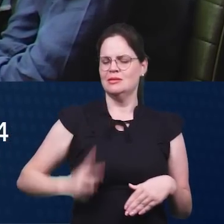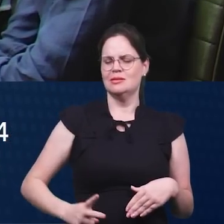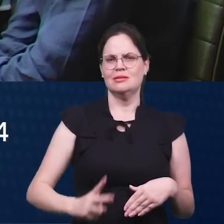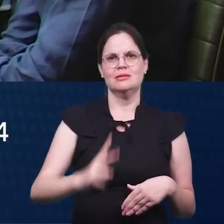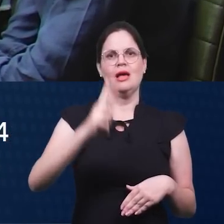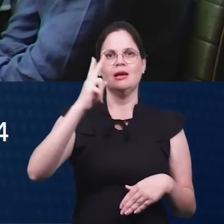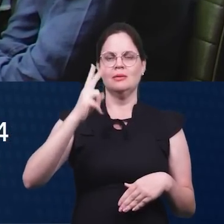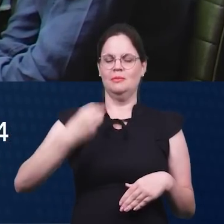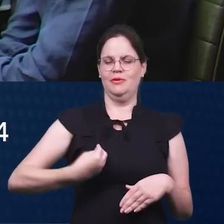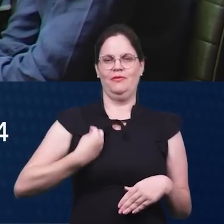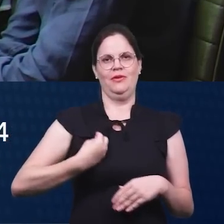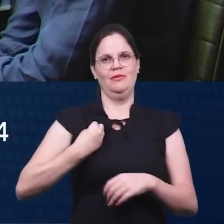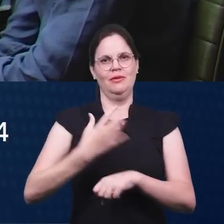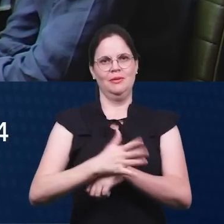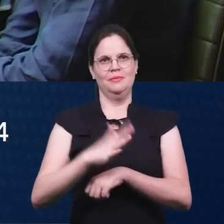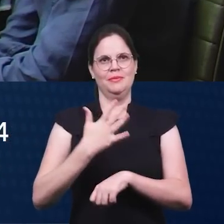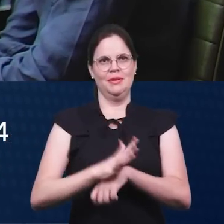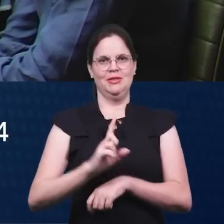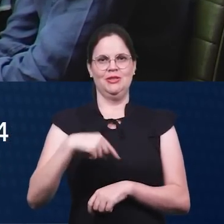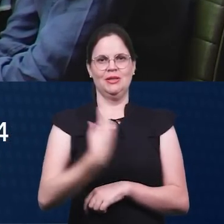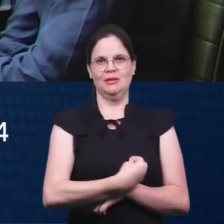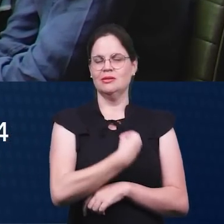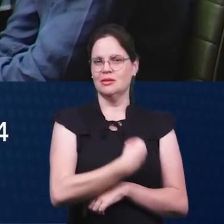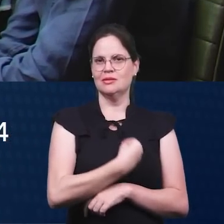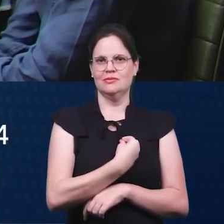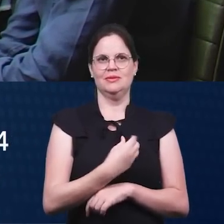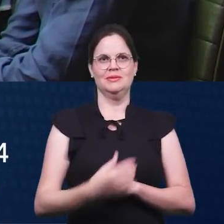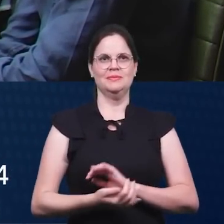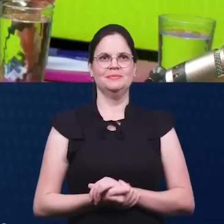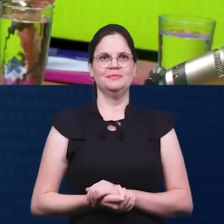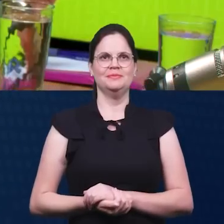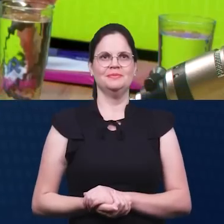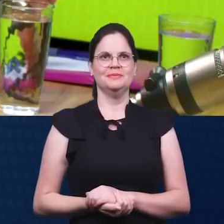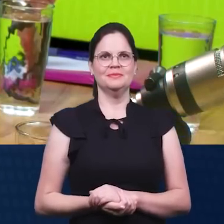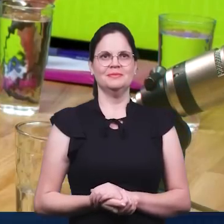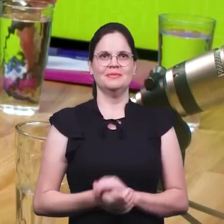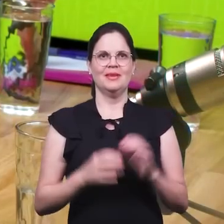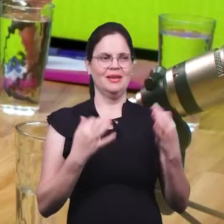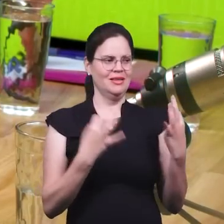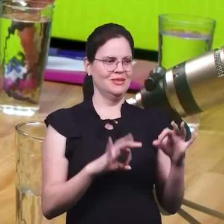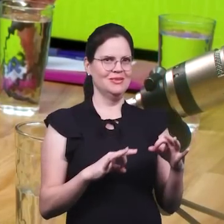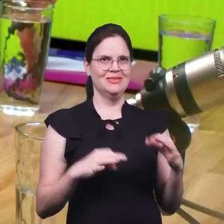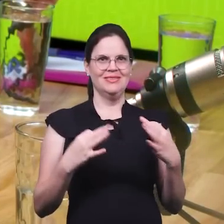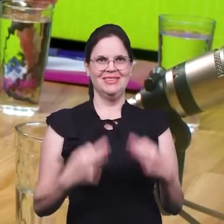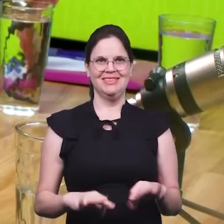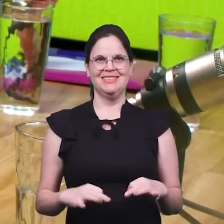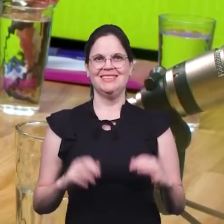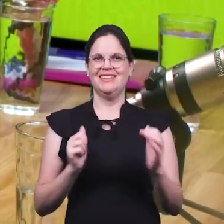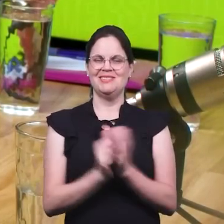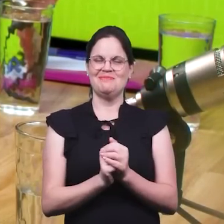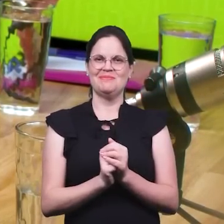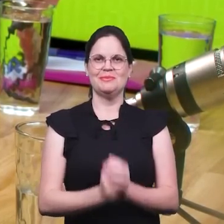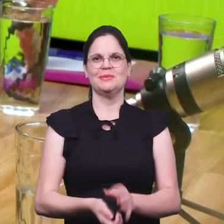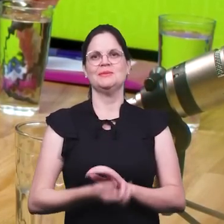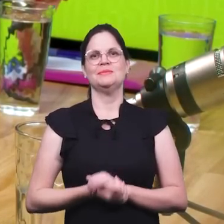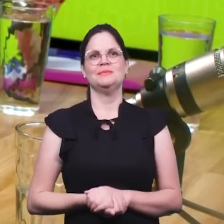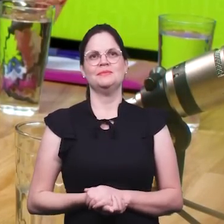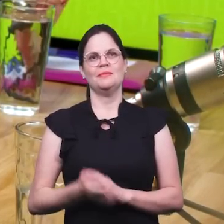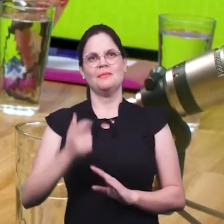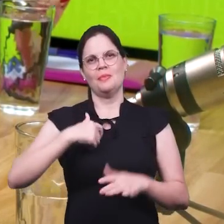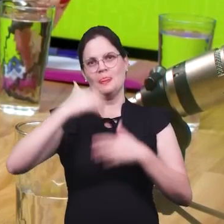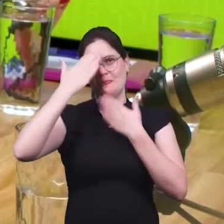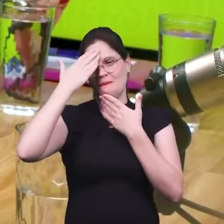sejam sempre vivas nas nossas vidas e nossos corações. É isso, Jaque? É isso. Nós